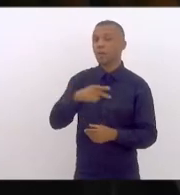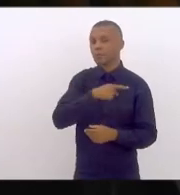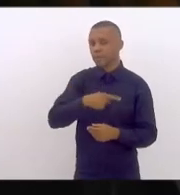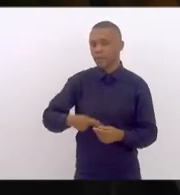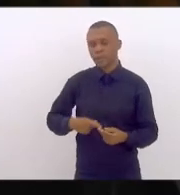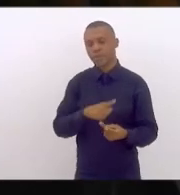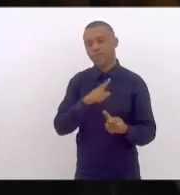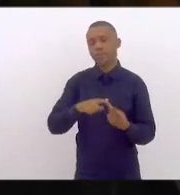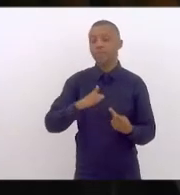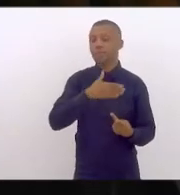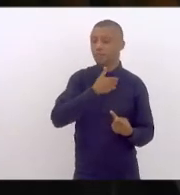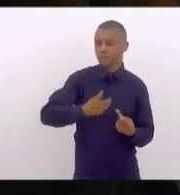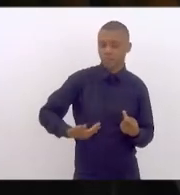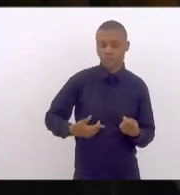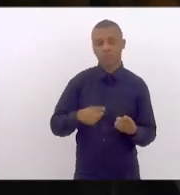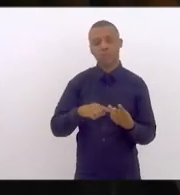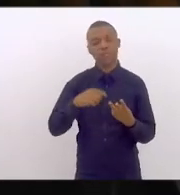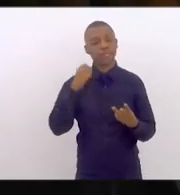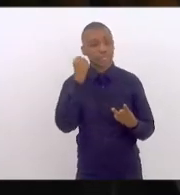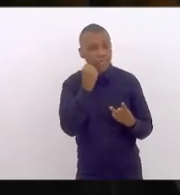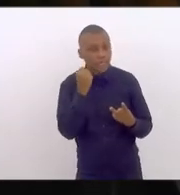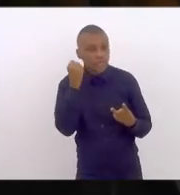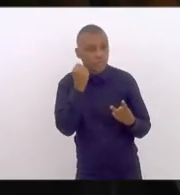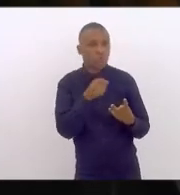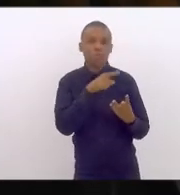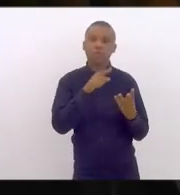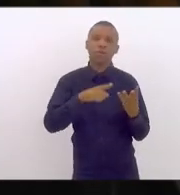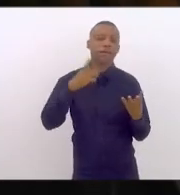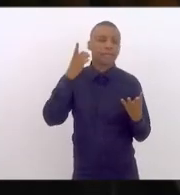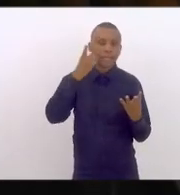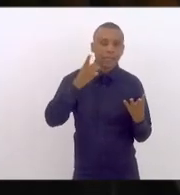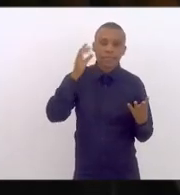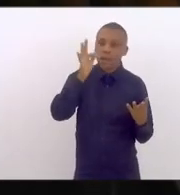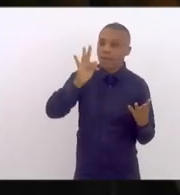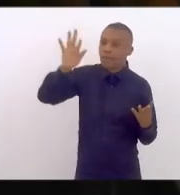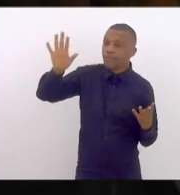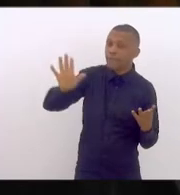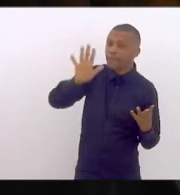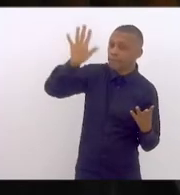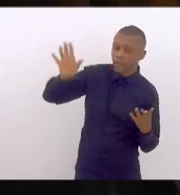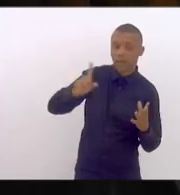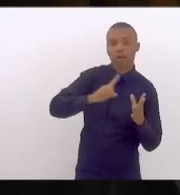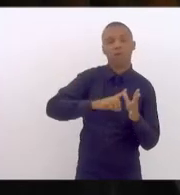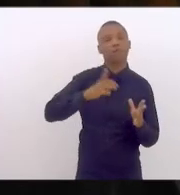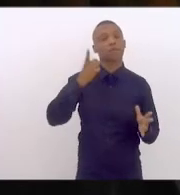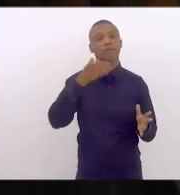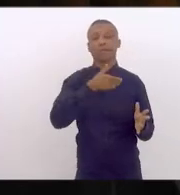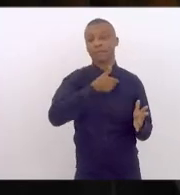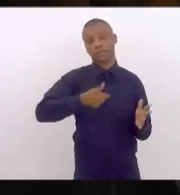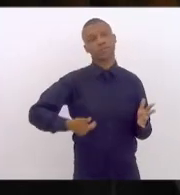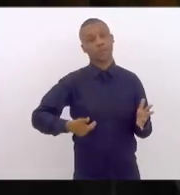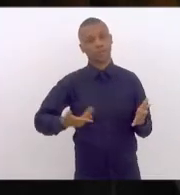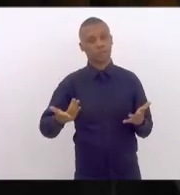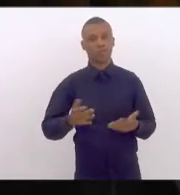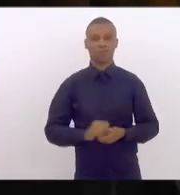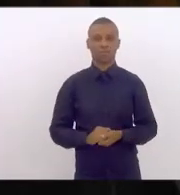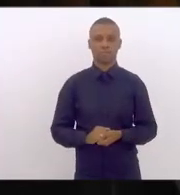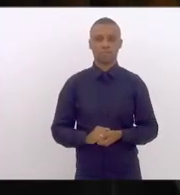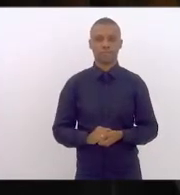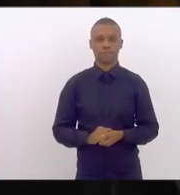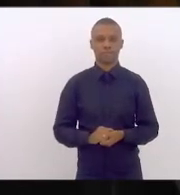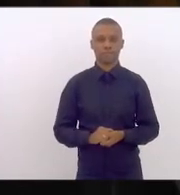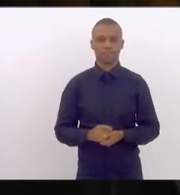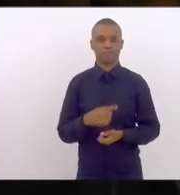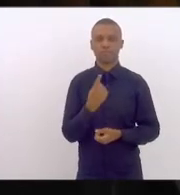Estado para senador da República para deputado federal e para Deputado Estadual votamos